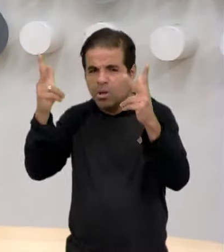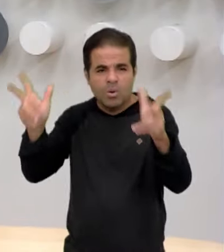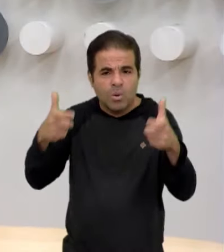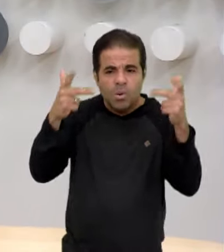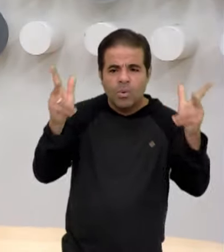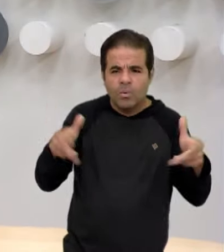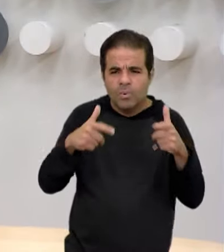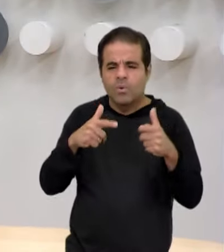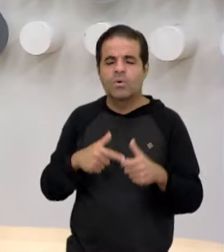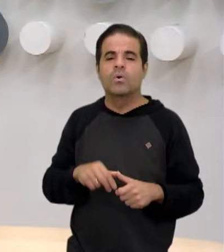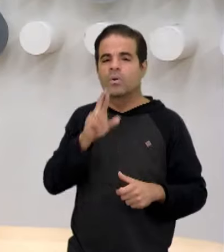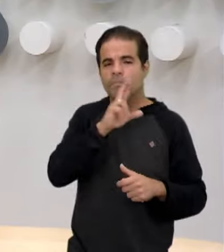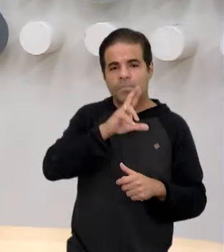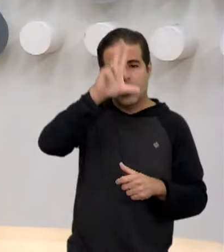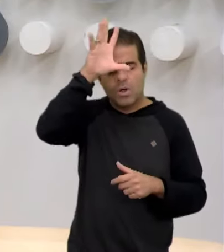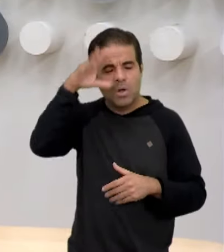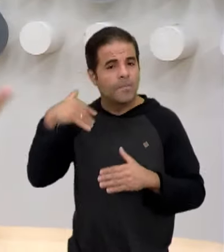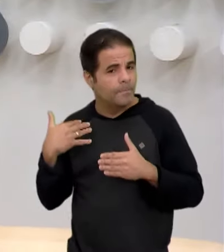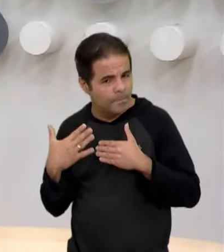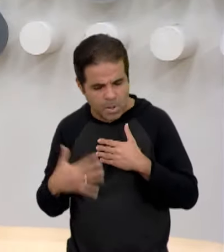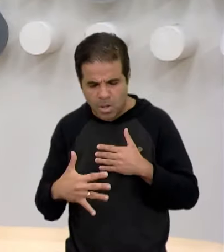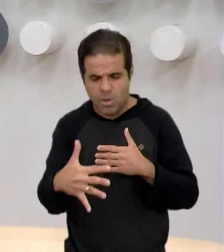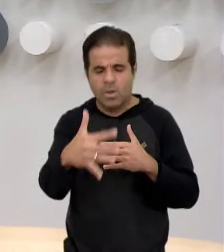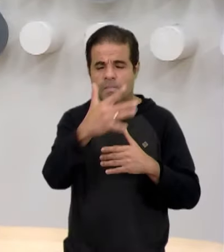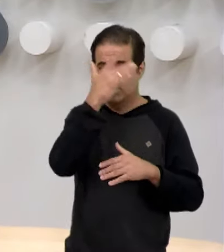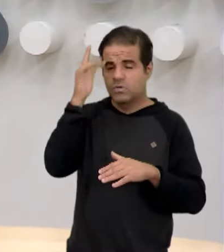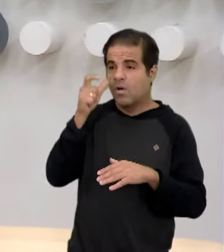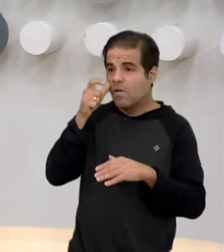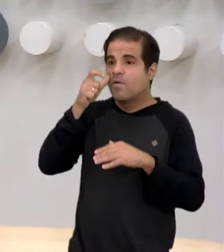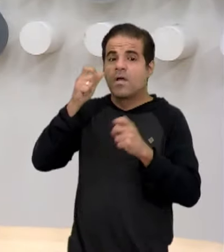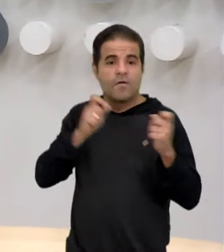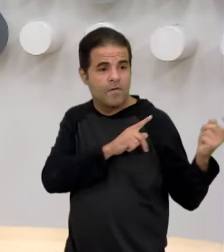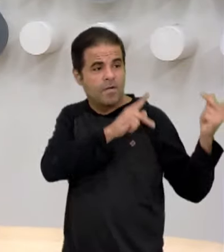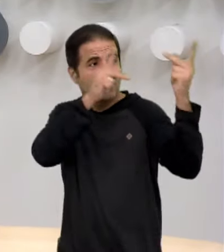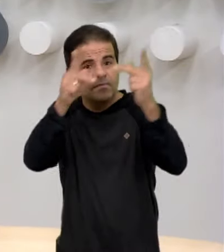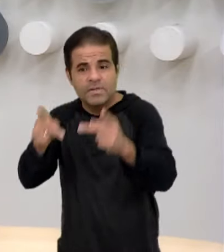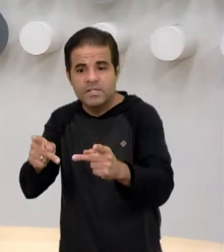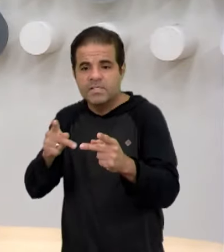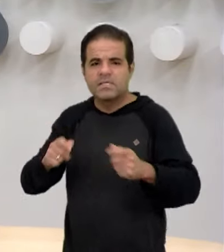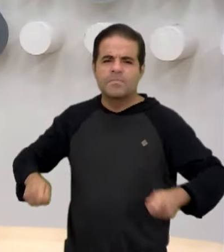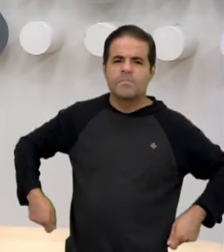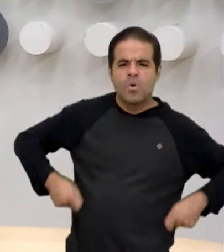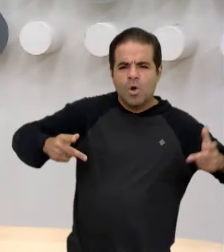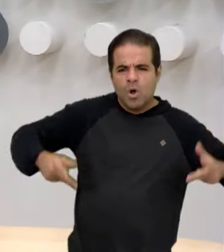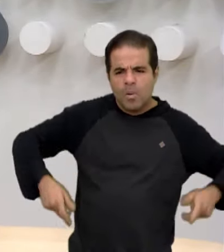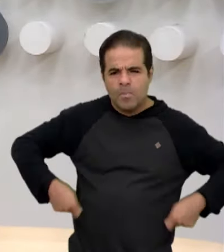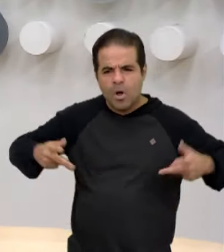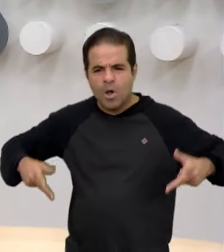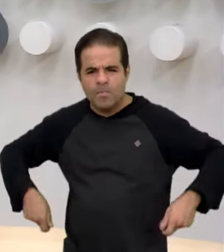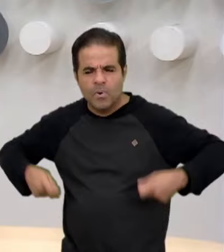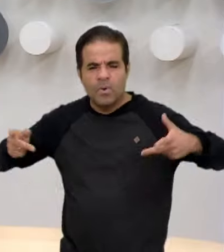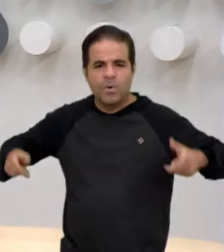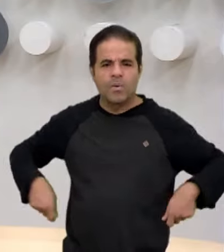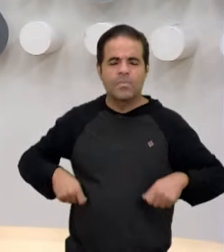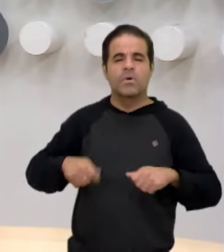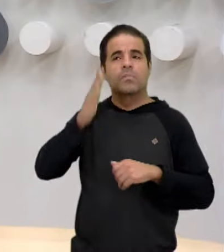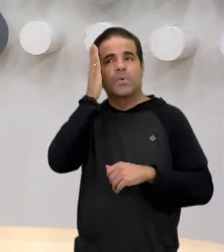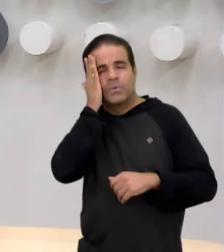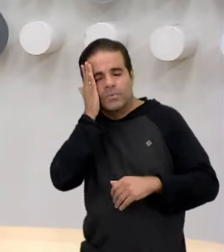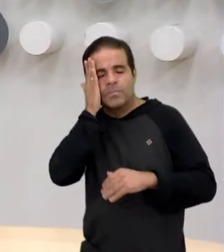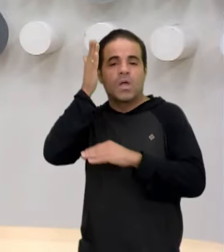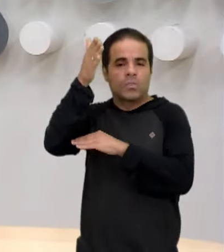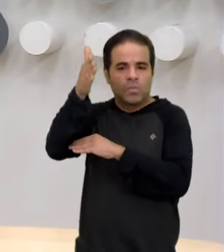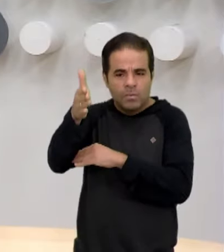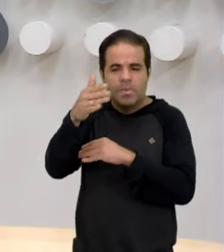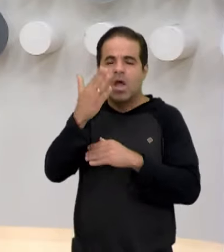para Roma. Por quê? Porque o turista, né, quando vai ao local, ele acaba gastando dinheiro, né, tanto da hospedagem,